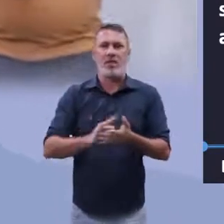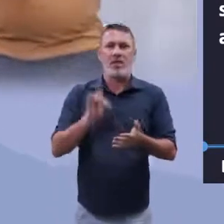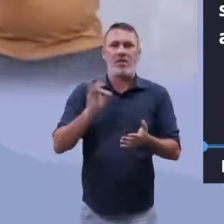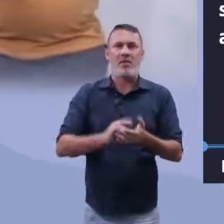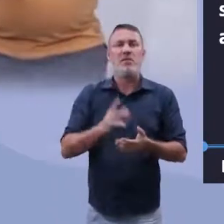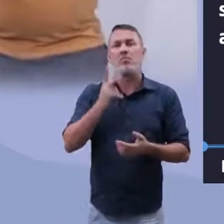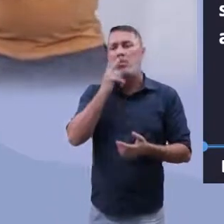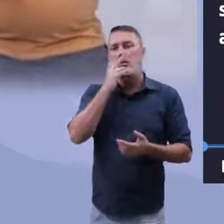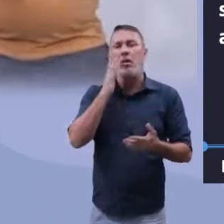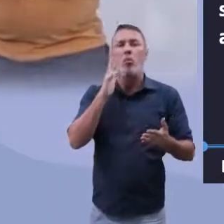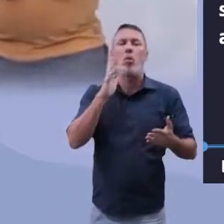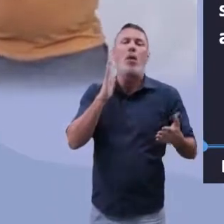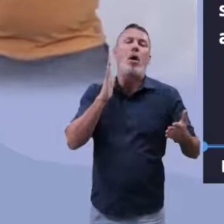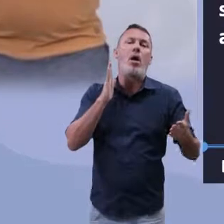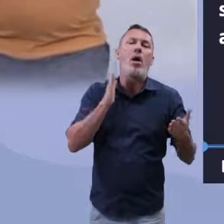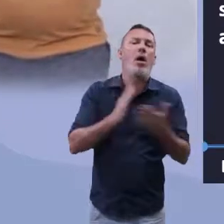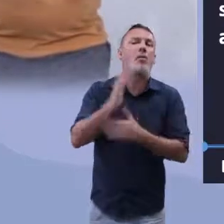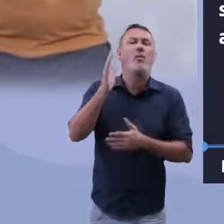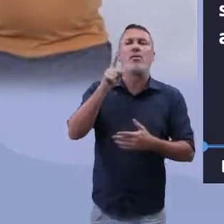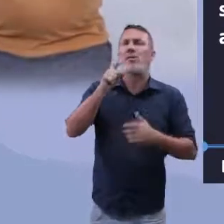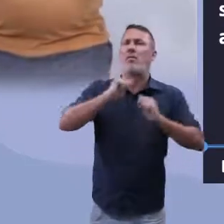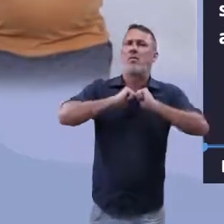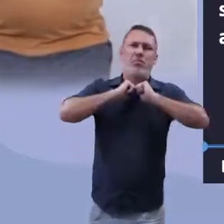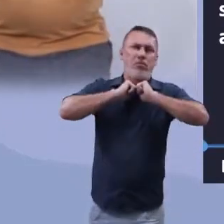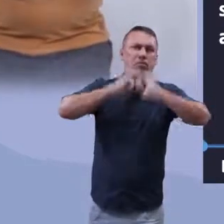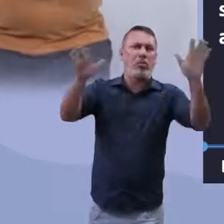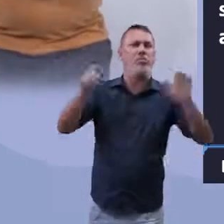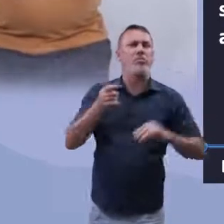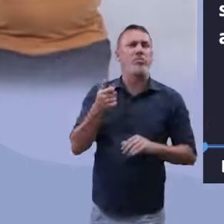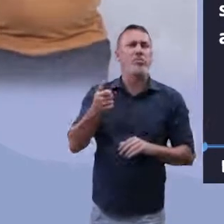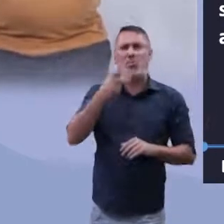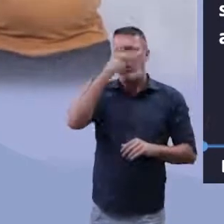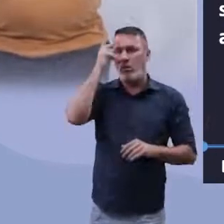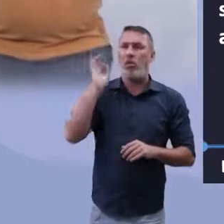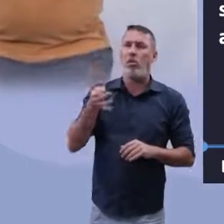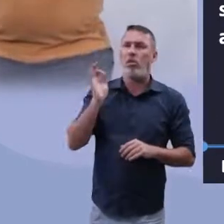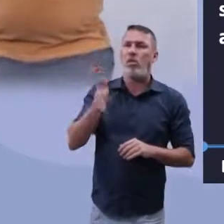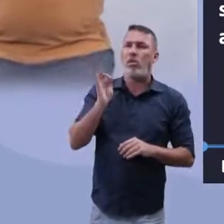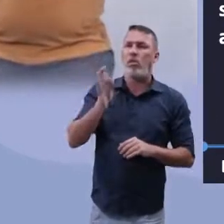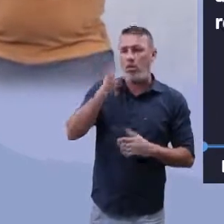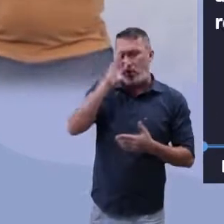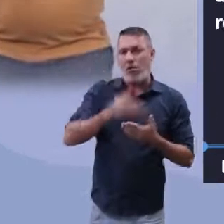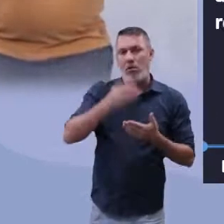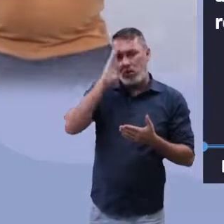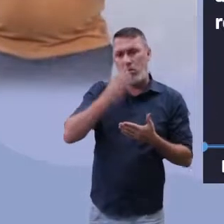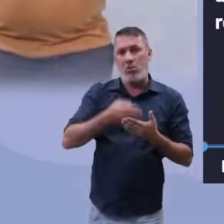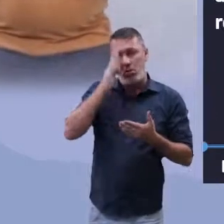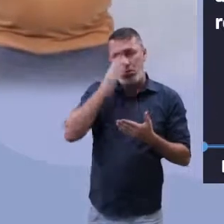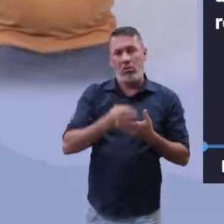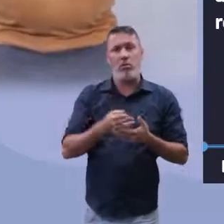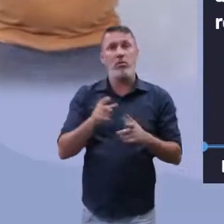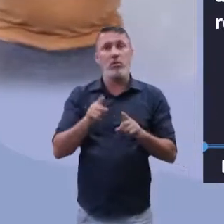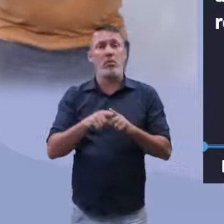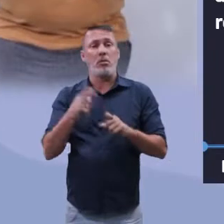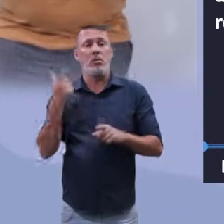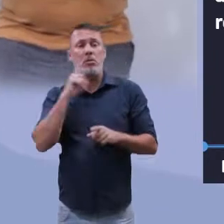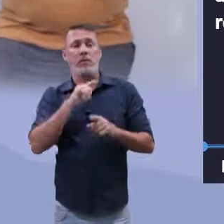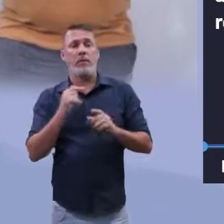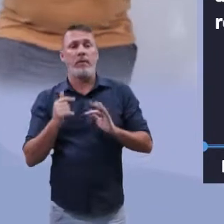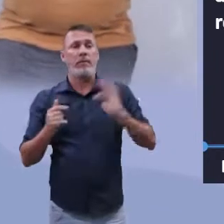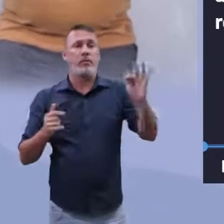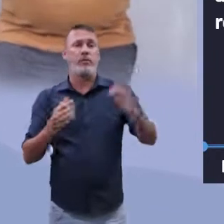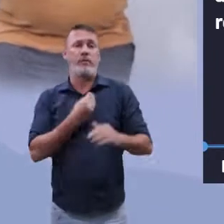inverdade, ela vai passar por vários lugares, várias pessoas vão ter acesso. E pode definir